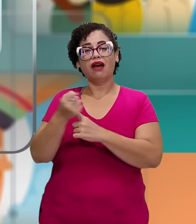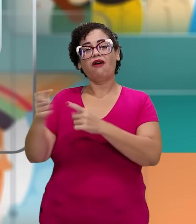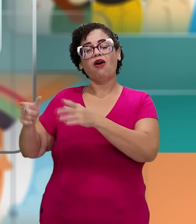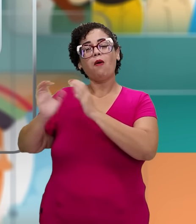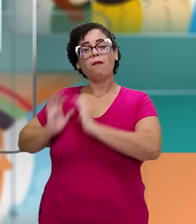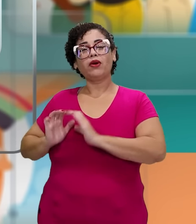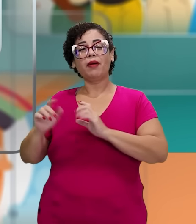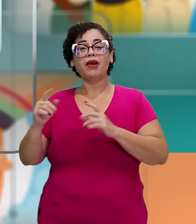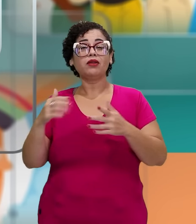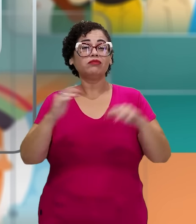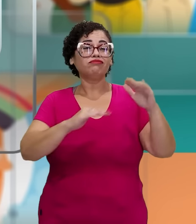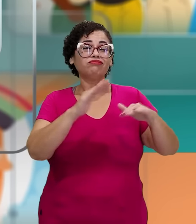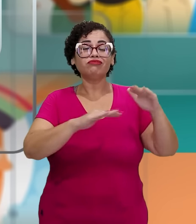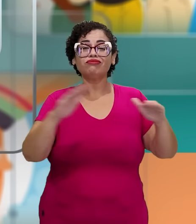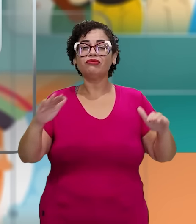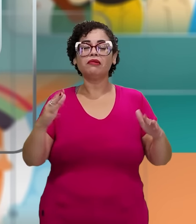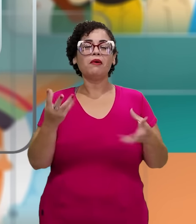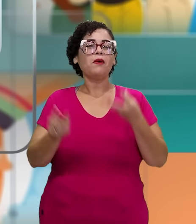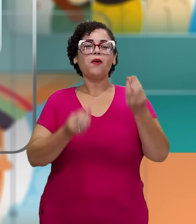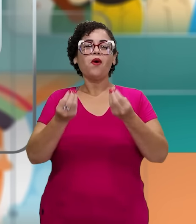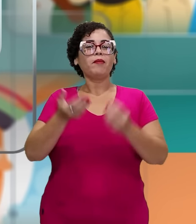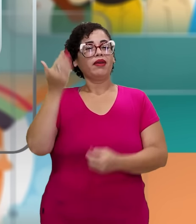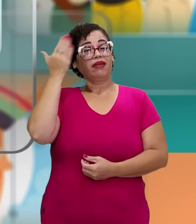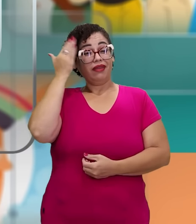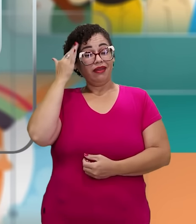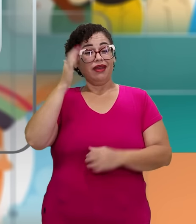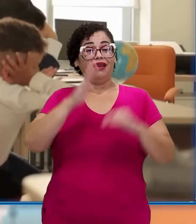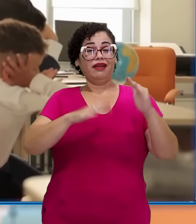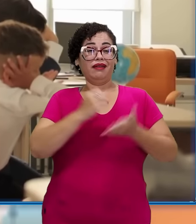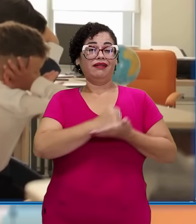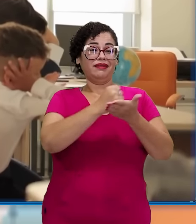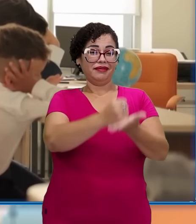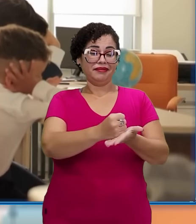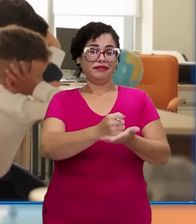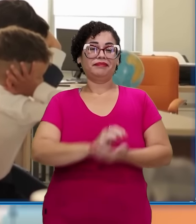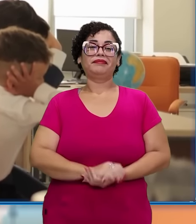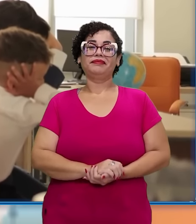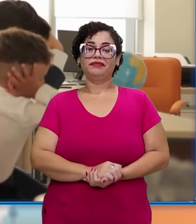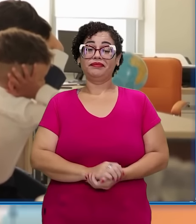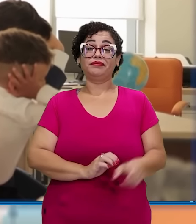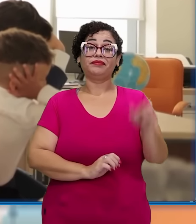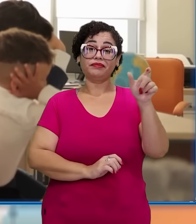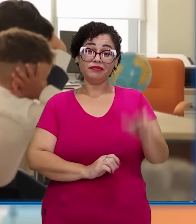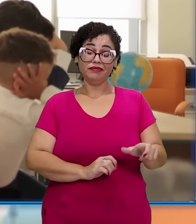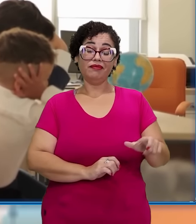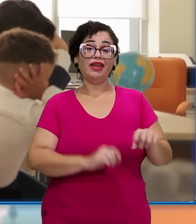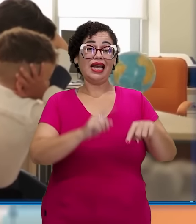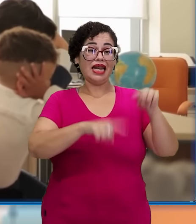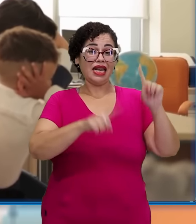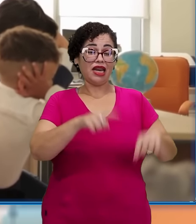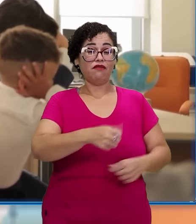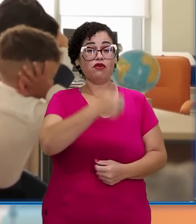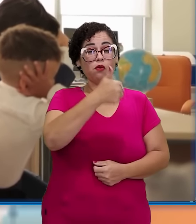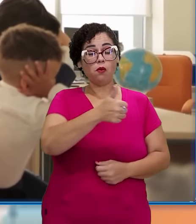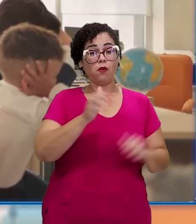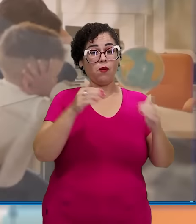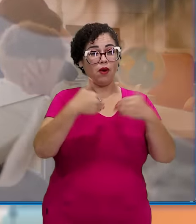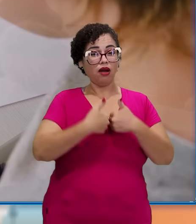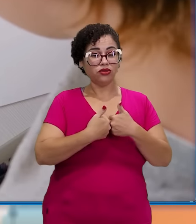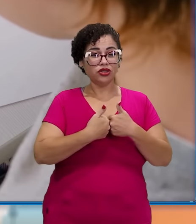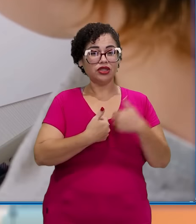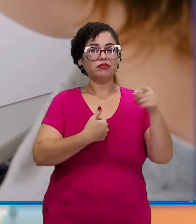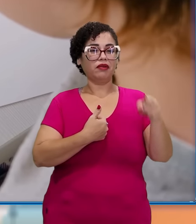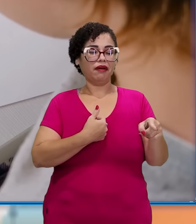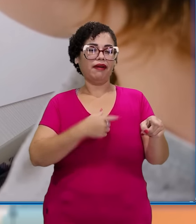comportamento vamos compreender esses níveis de suporte indivíduos no nível um do espectro do autismo